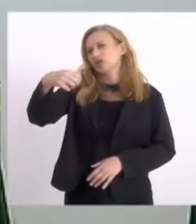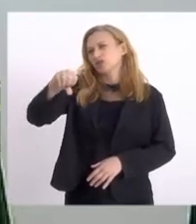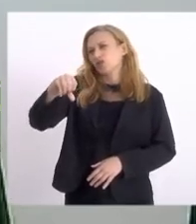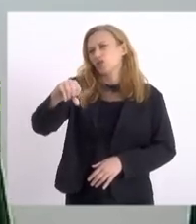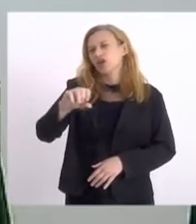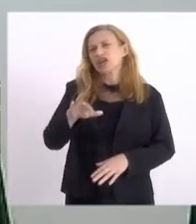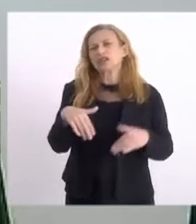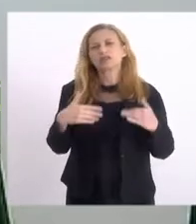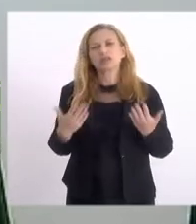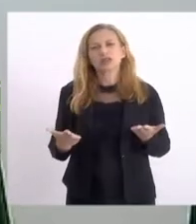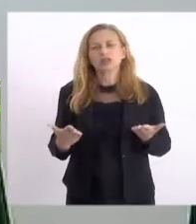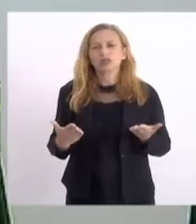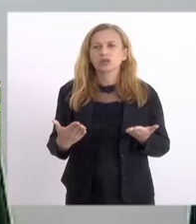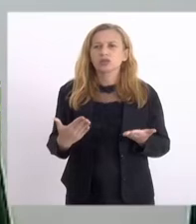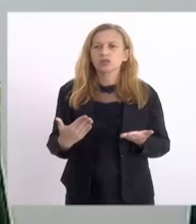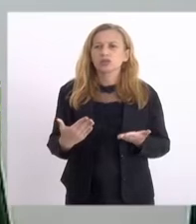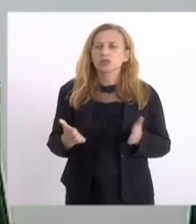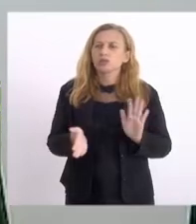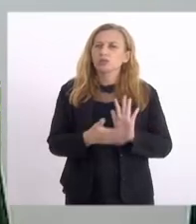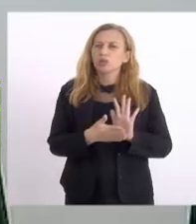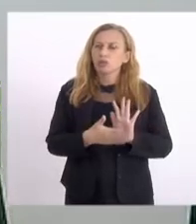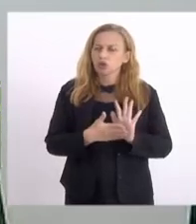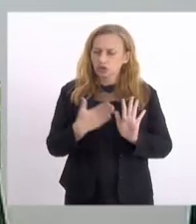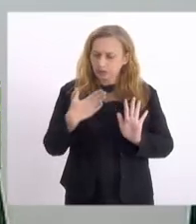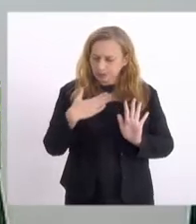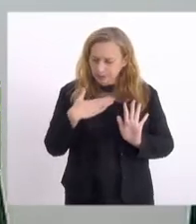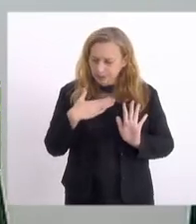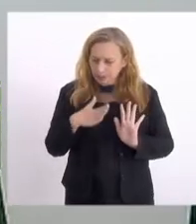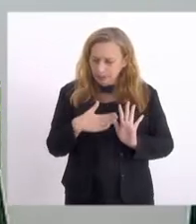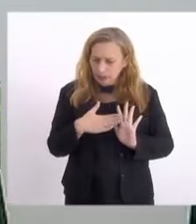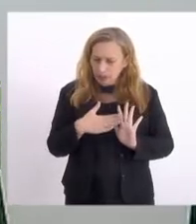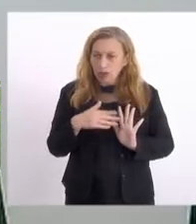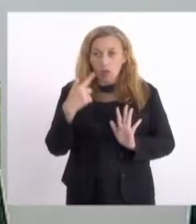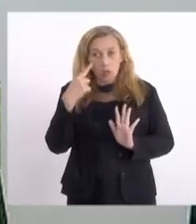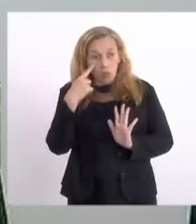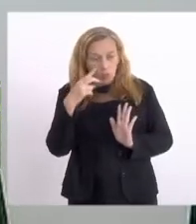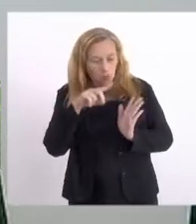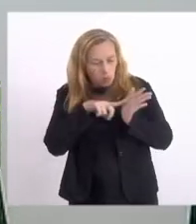Então, eu li, ele propôs o seguinte, que desse uma olhada geral no